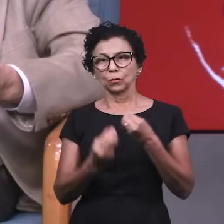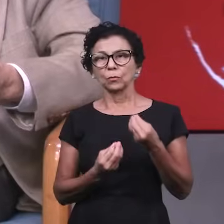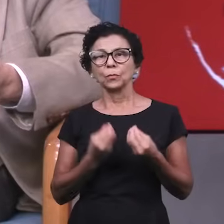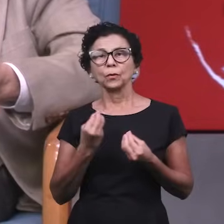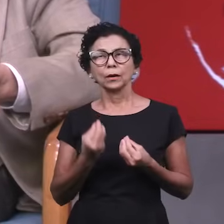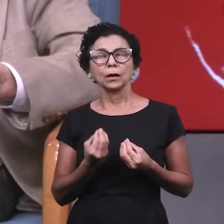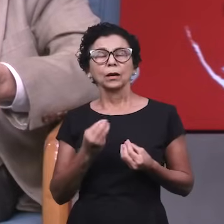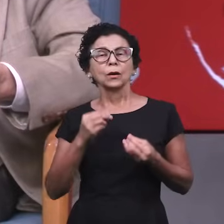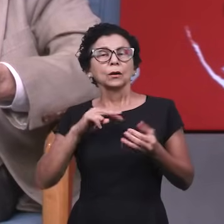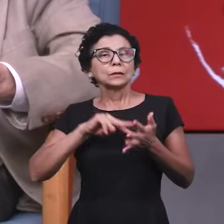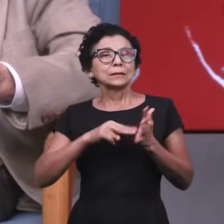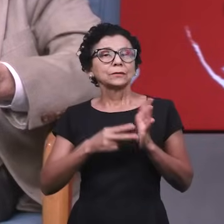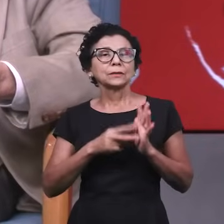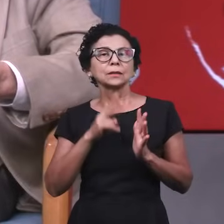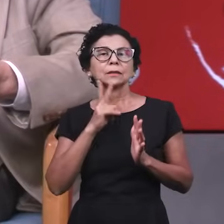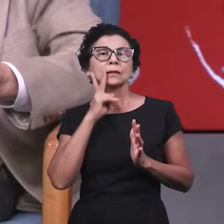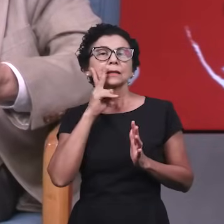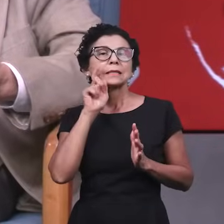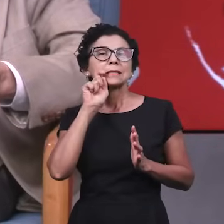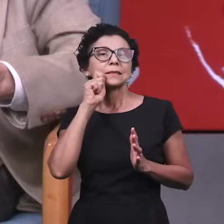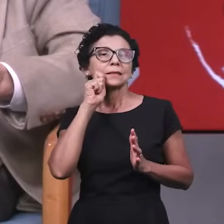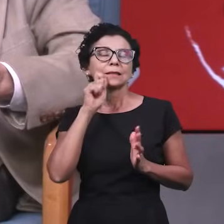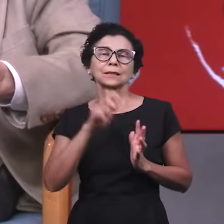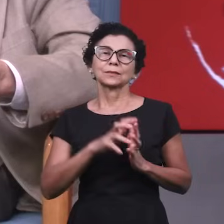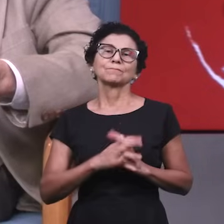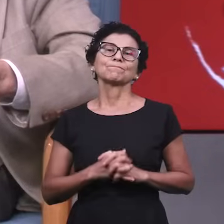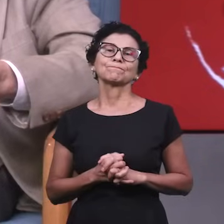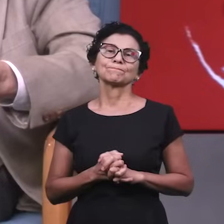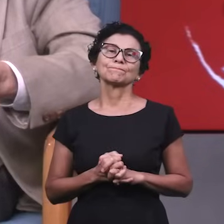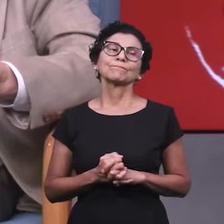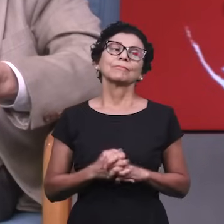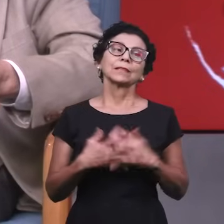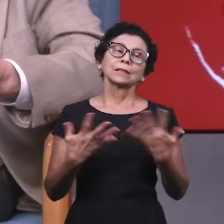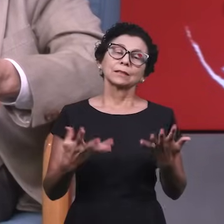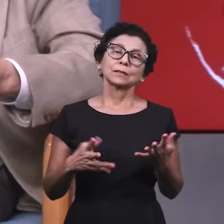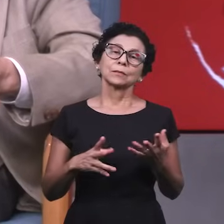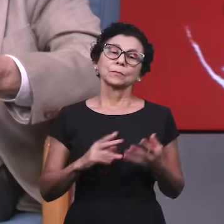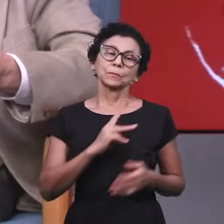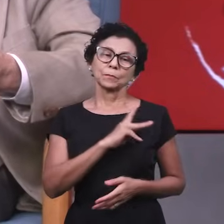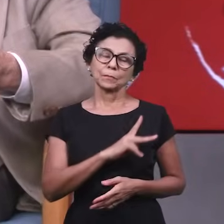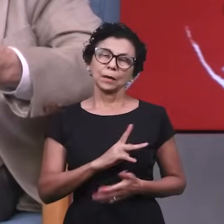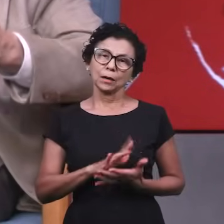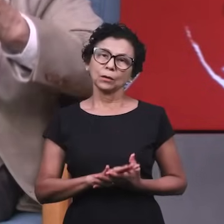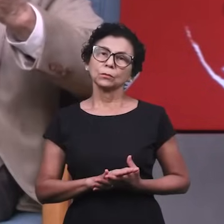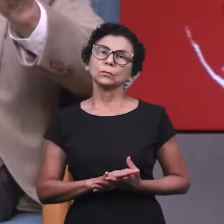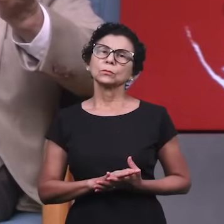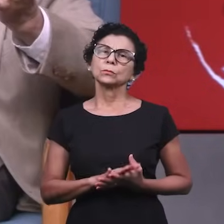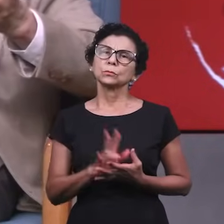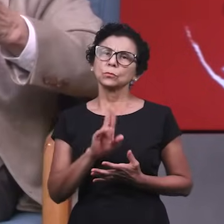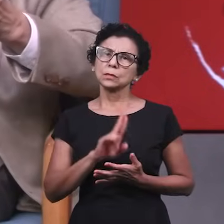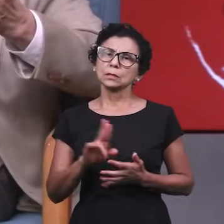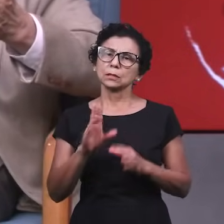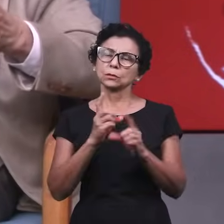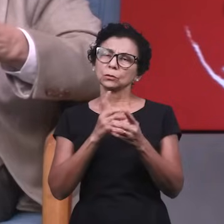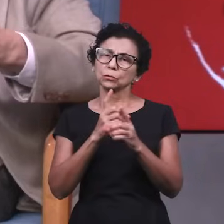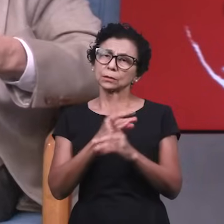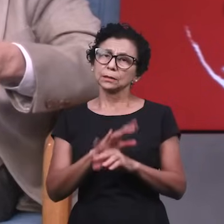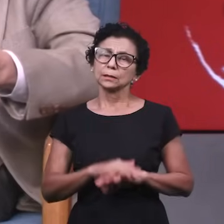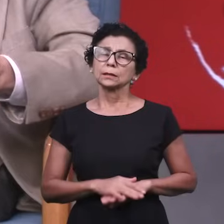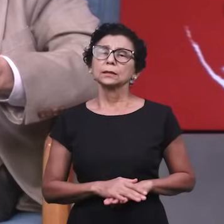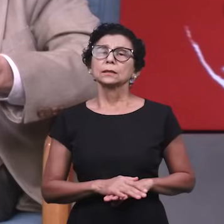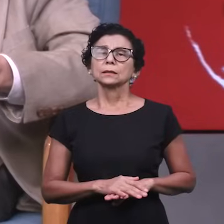Paulo que doutrinariamente ensina a igreja sobre os ministérios todos na carta